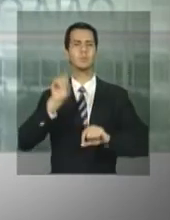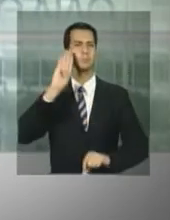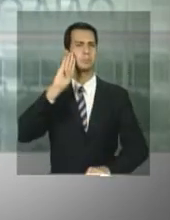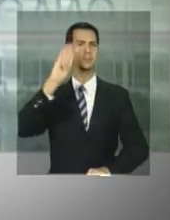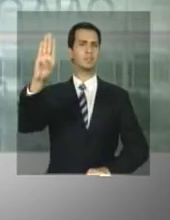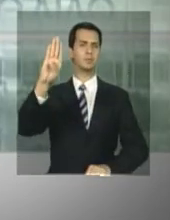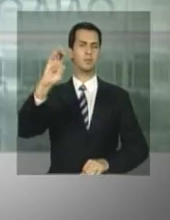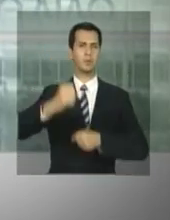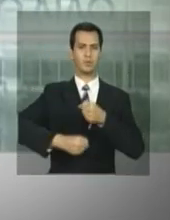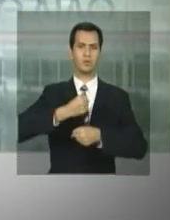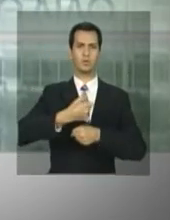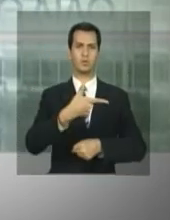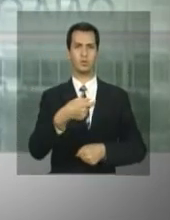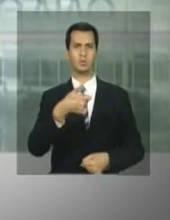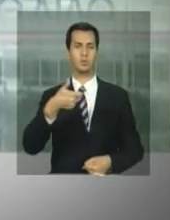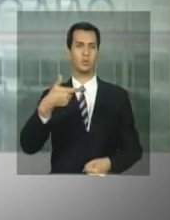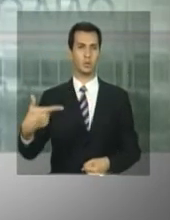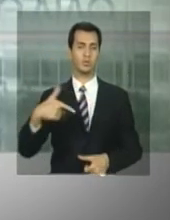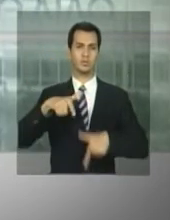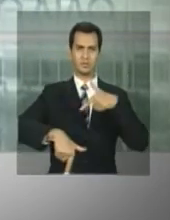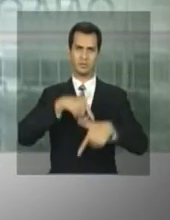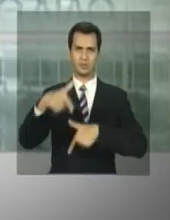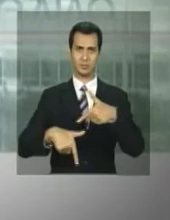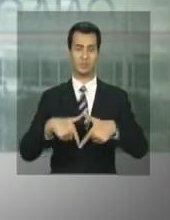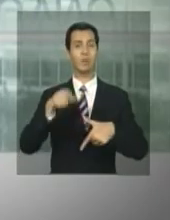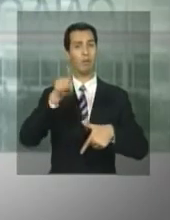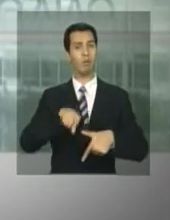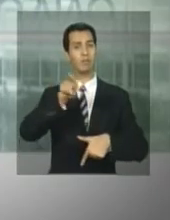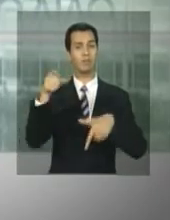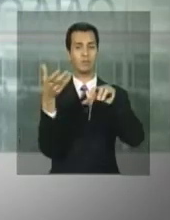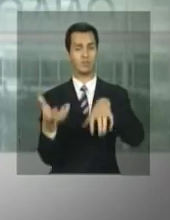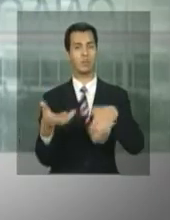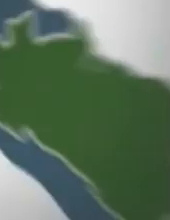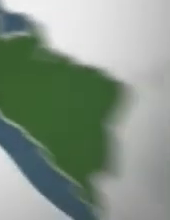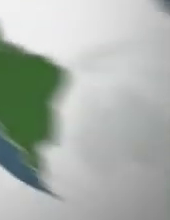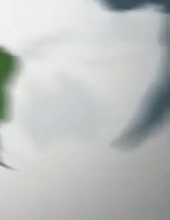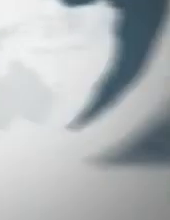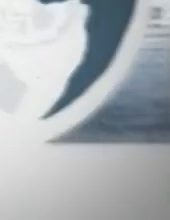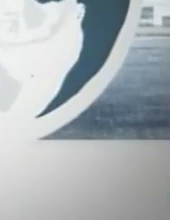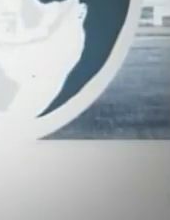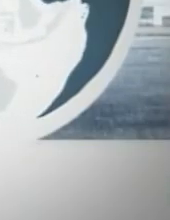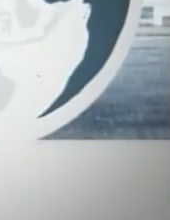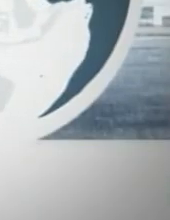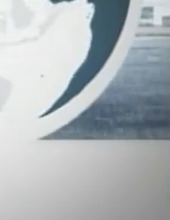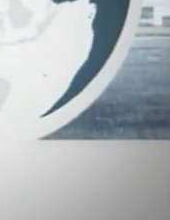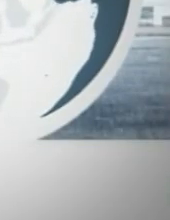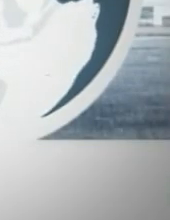Executivo para 2012 durante a cerimônia de abertura do ano legislativo.